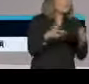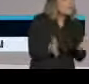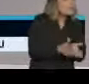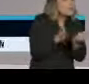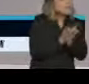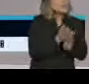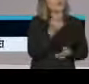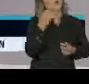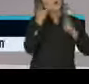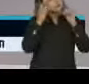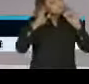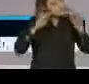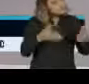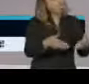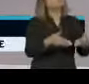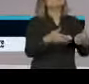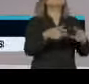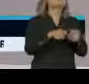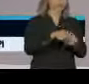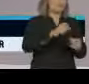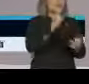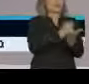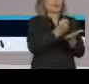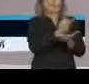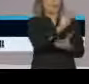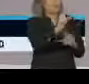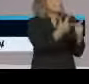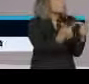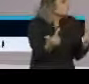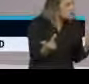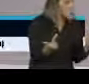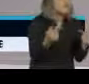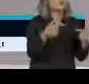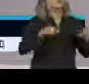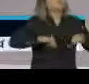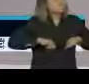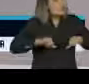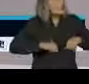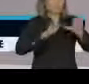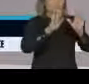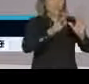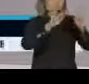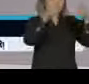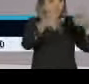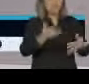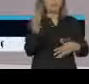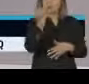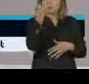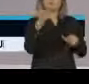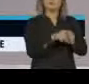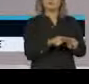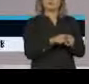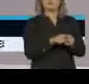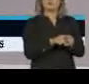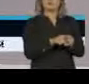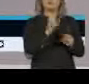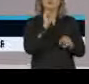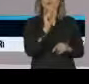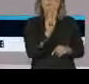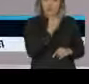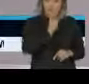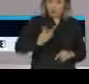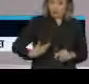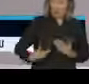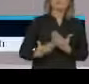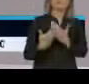trabalhador humilde, o informal é o que mais sofre, mas ele falou uma coisa muito importante. Ele falou isso que eu acabei de dizer, ou seja, que o